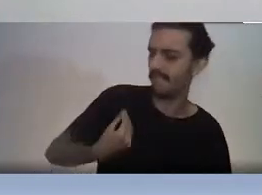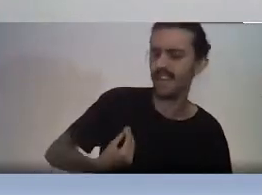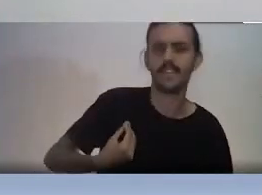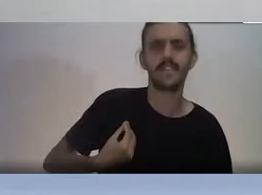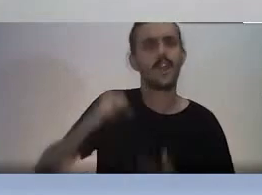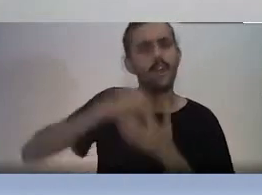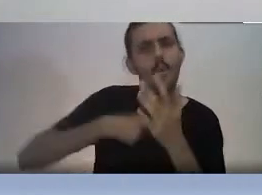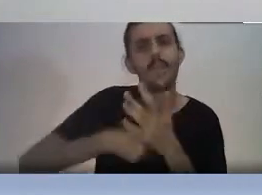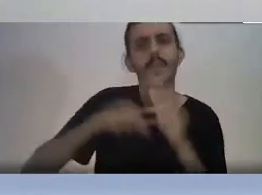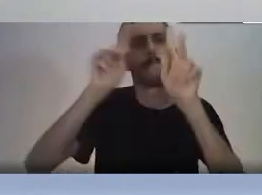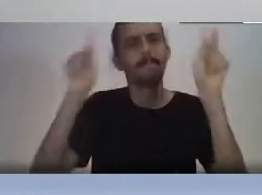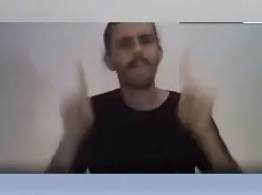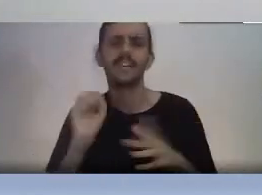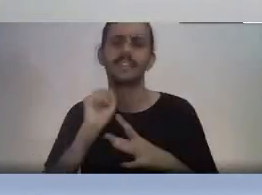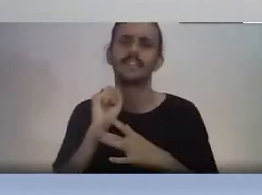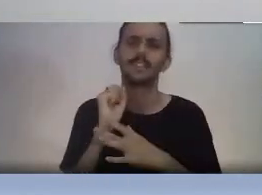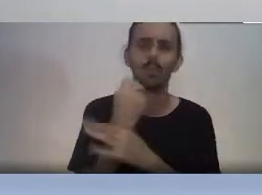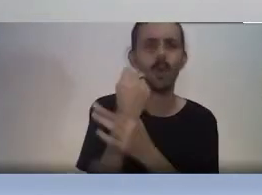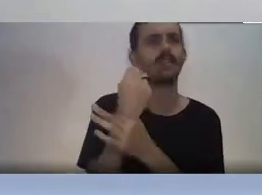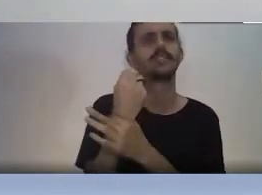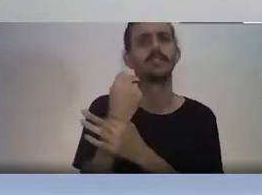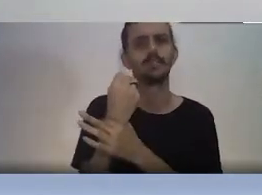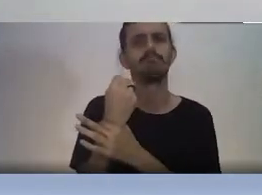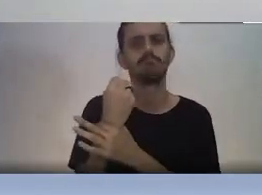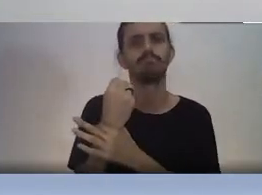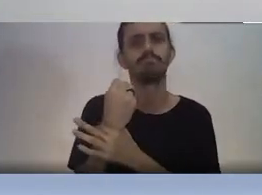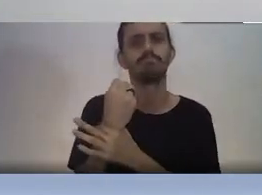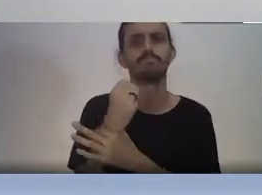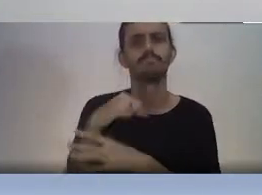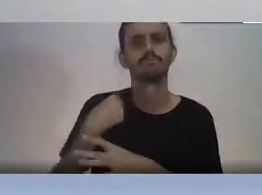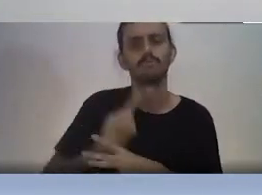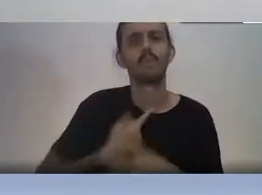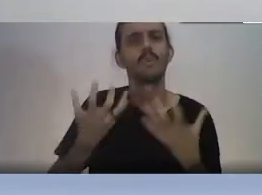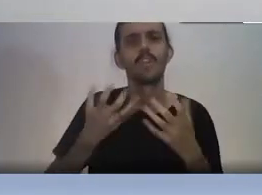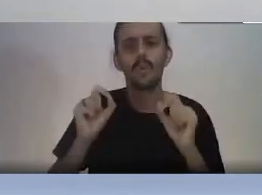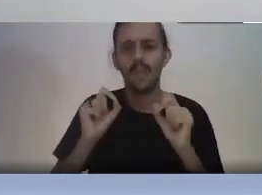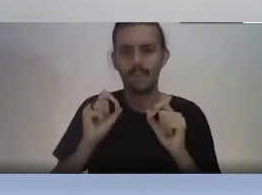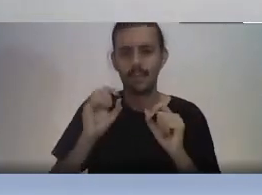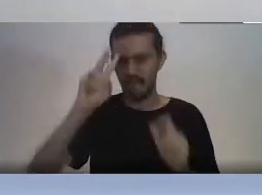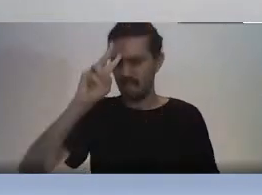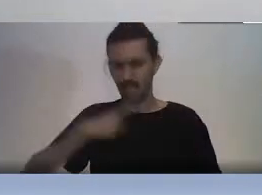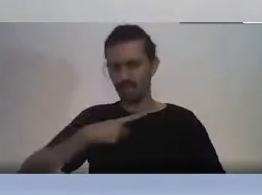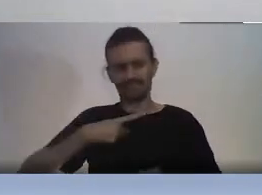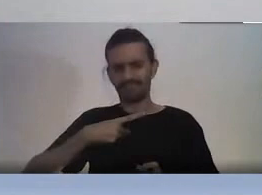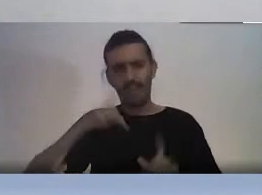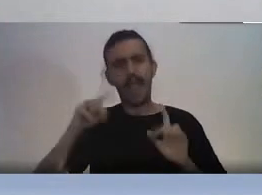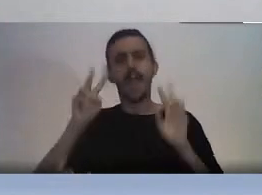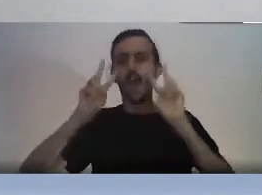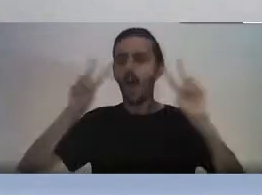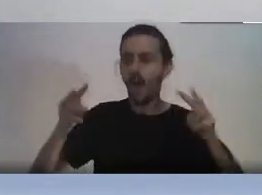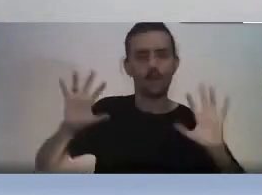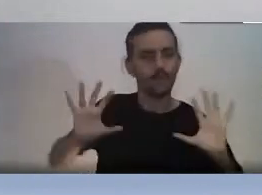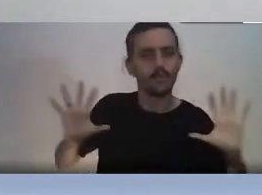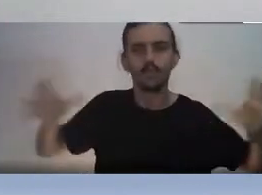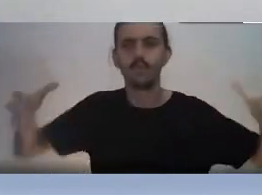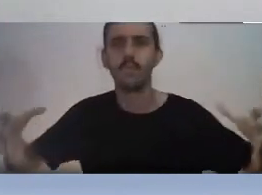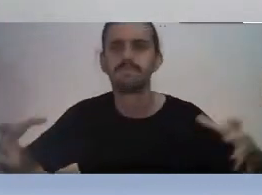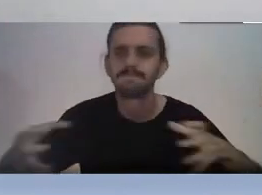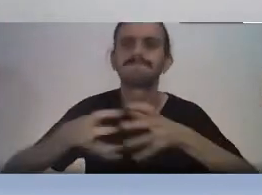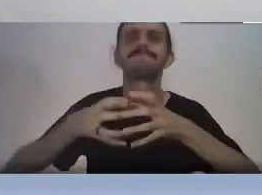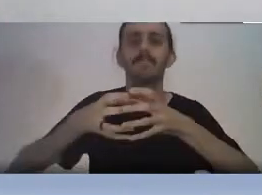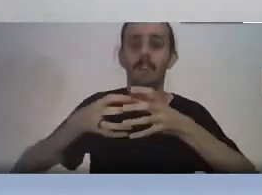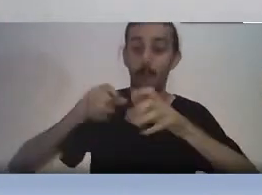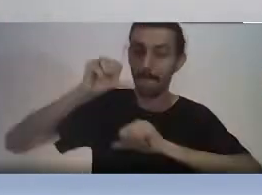segurança. Assim, a mudança pessoal reside no centro da mudança coletiva. Mudanças em um desencadeiam mudanças no